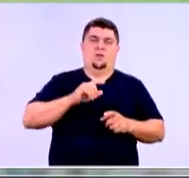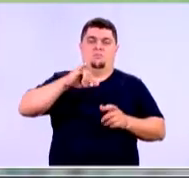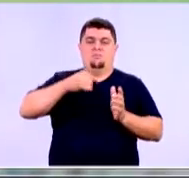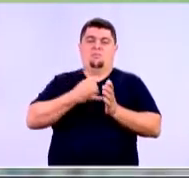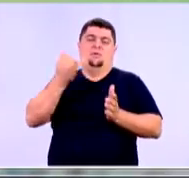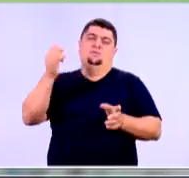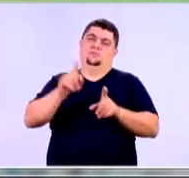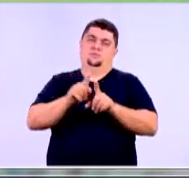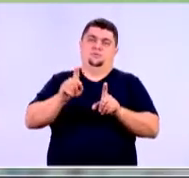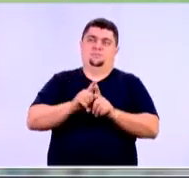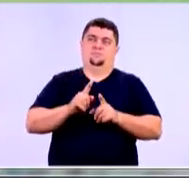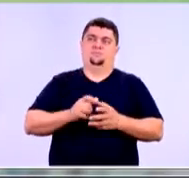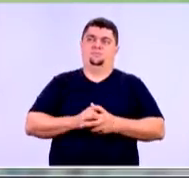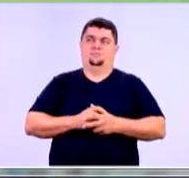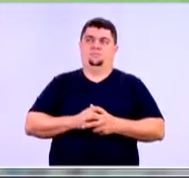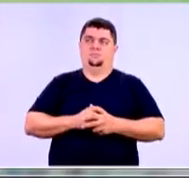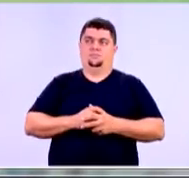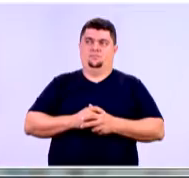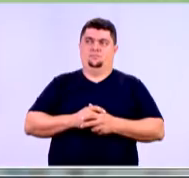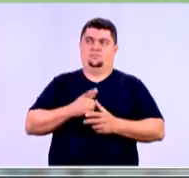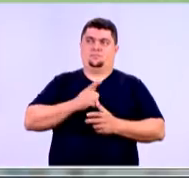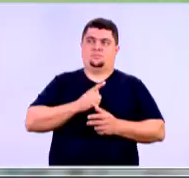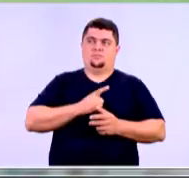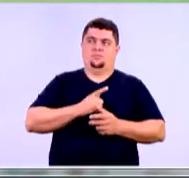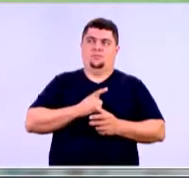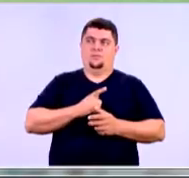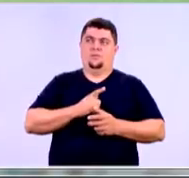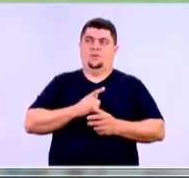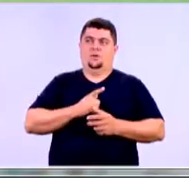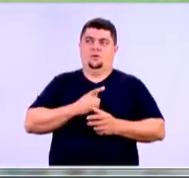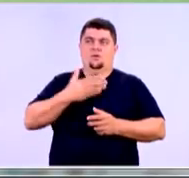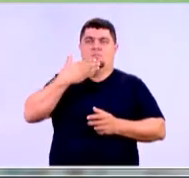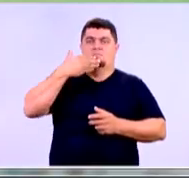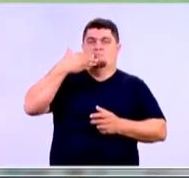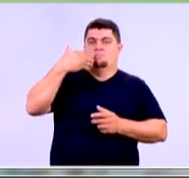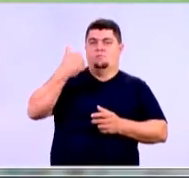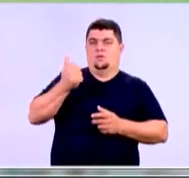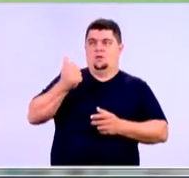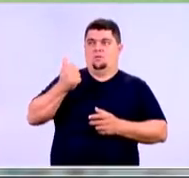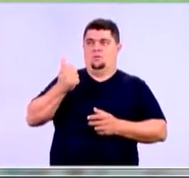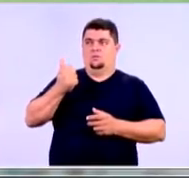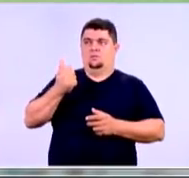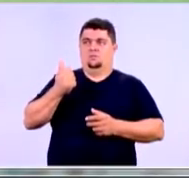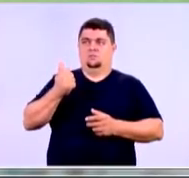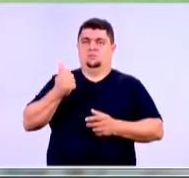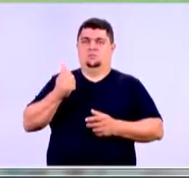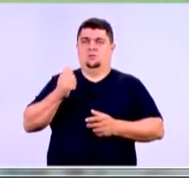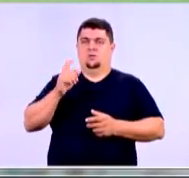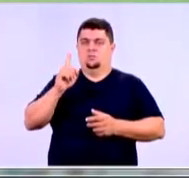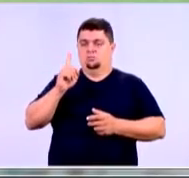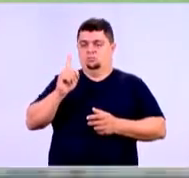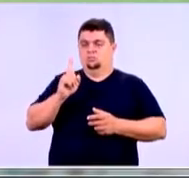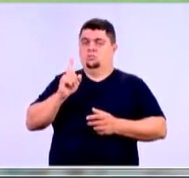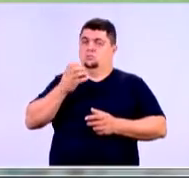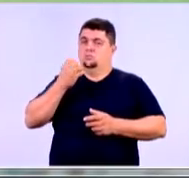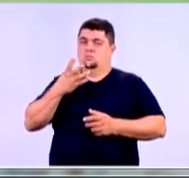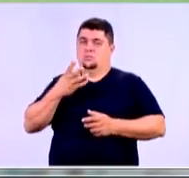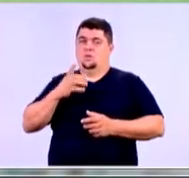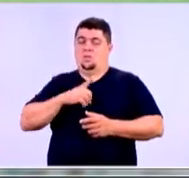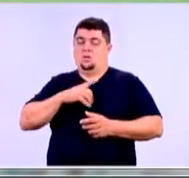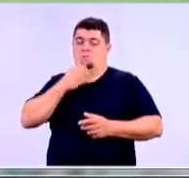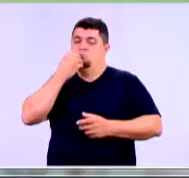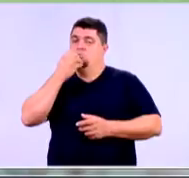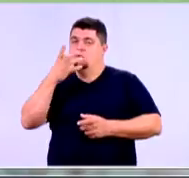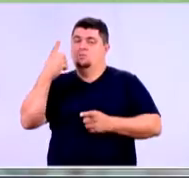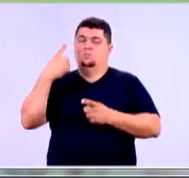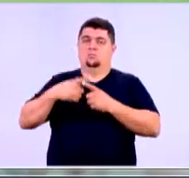pagar. Observem aqui então, o indicador melhor para a liquidez corrente está numa posição